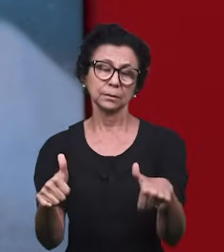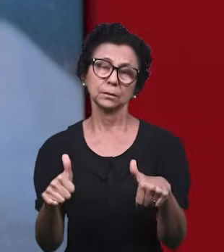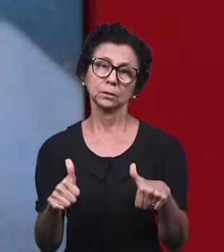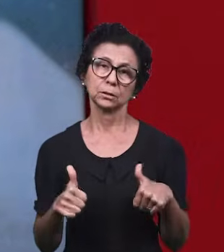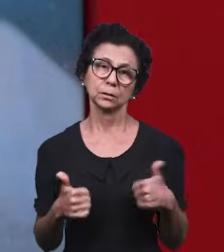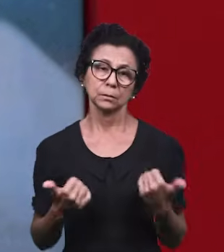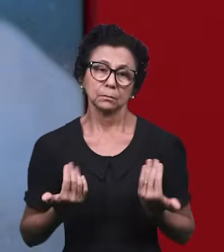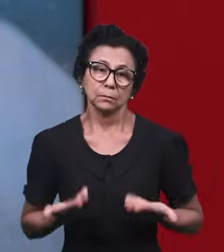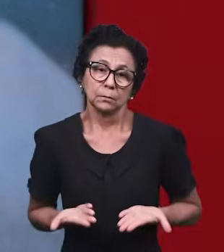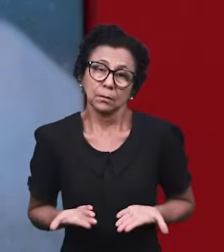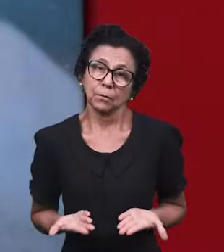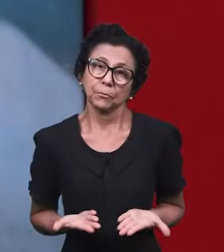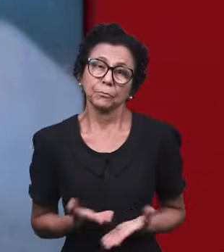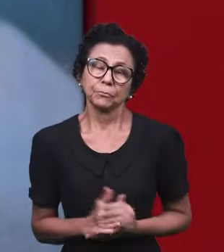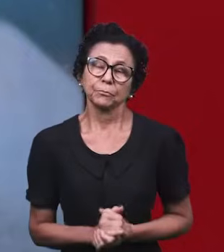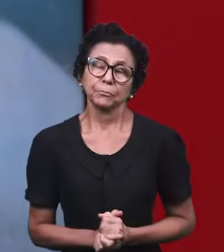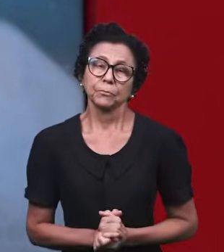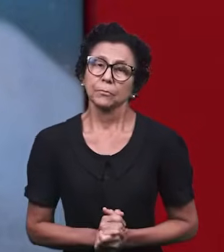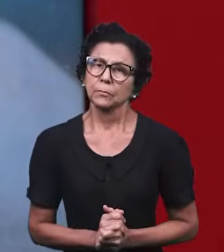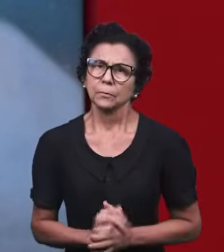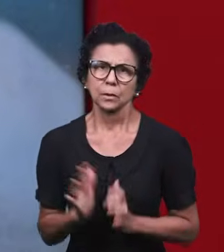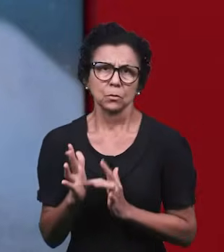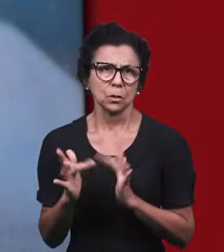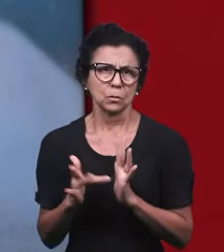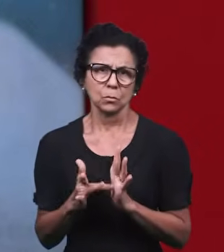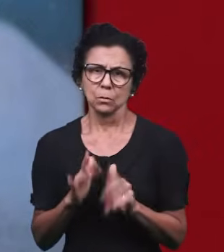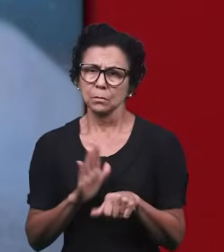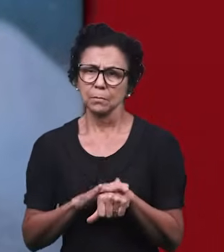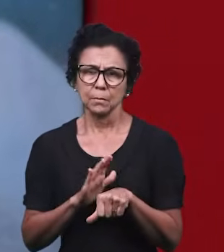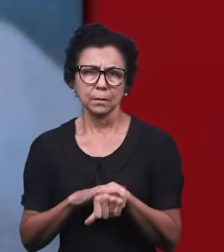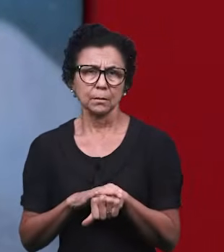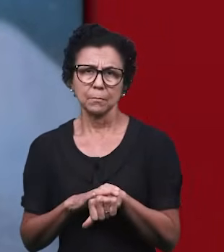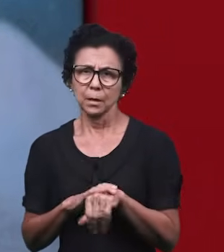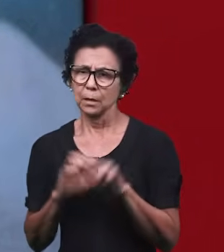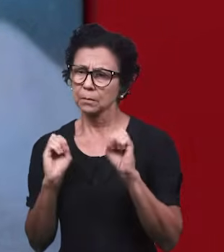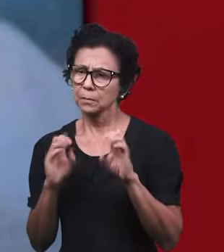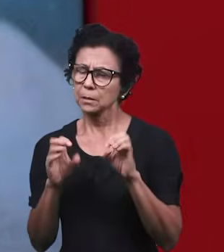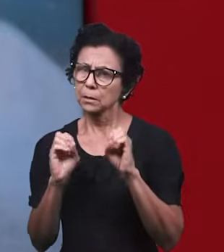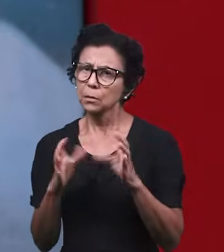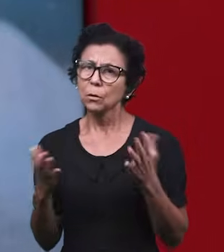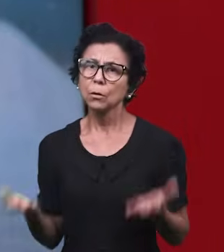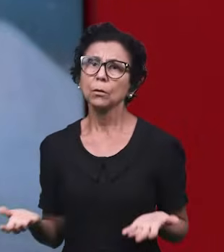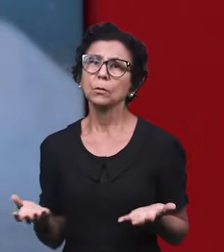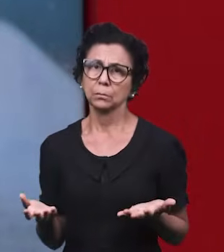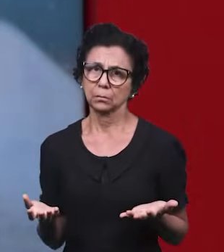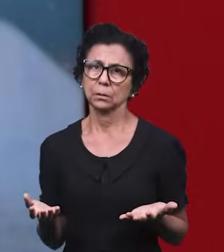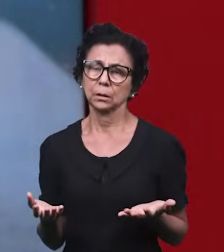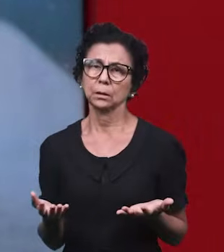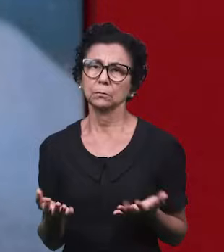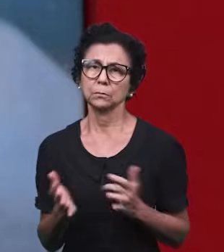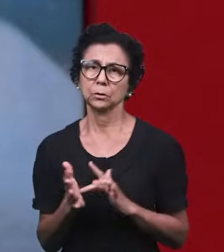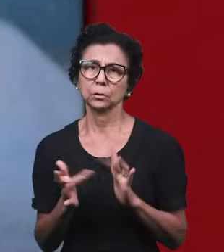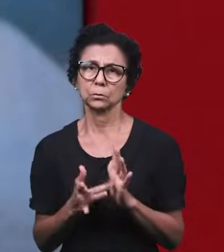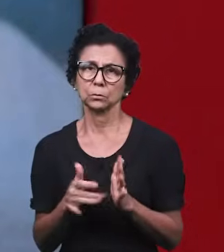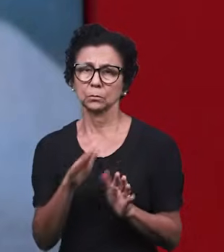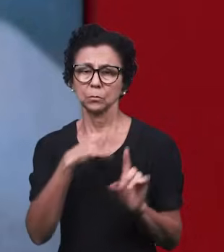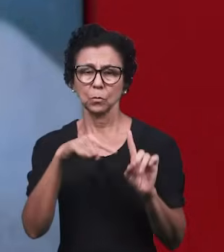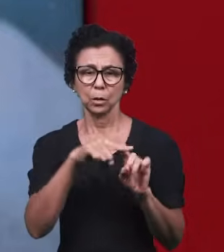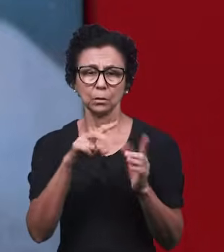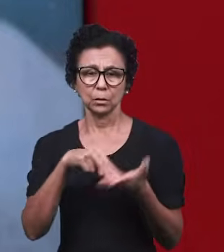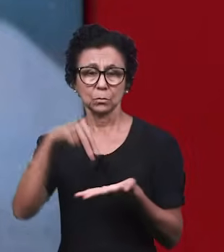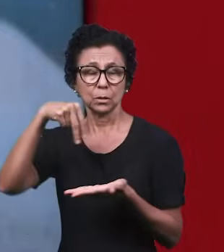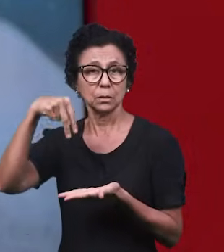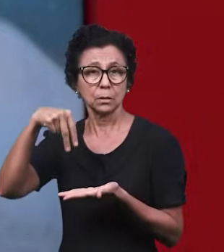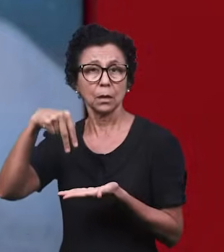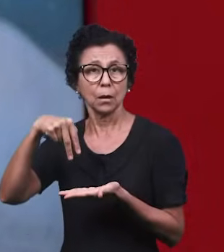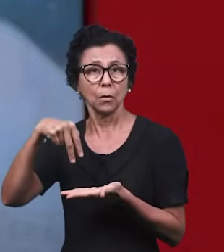as determinações, tudo aquilo que o Senhor Jesus deixou. O grande legado do Senhor Jesus, depois da sua ressurreição, foi nos dar essa